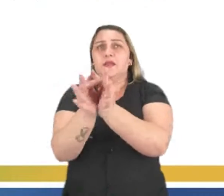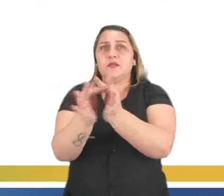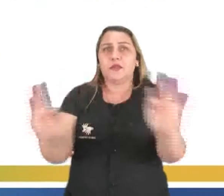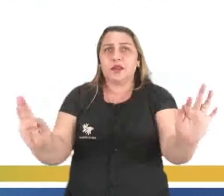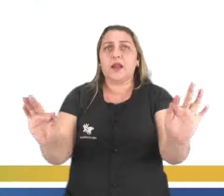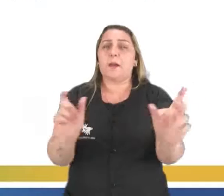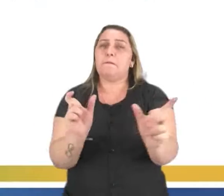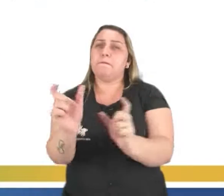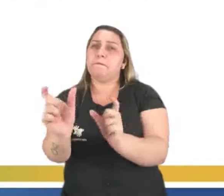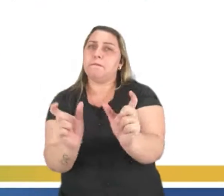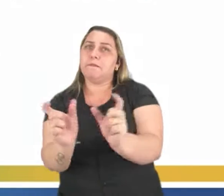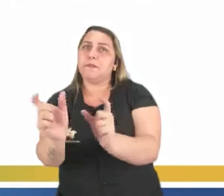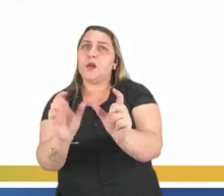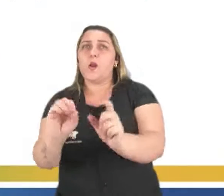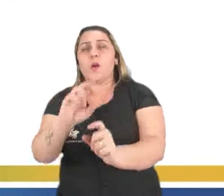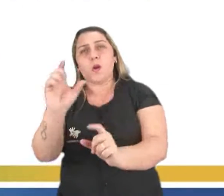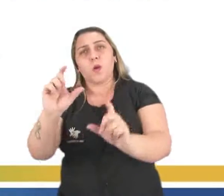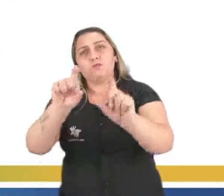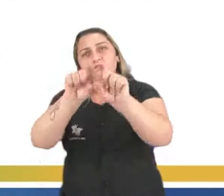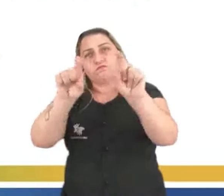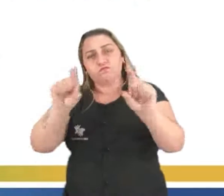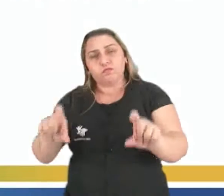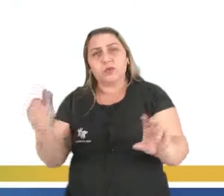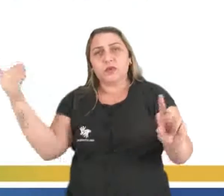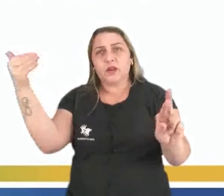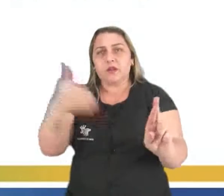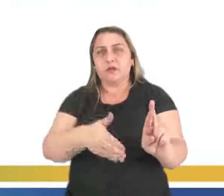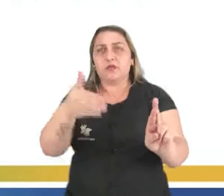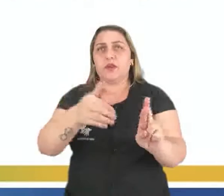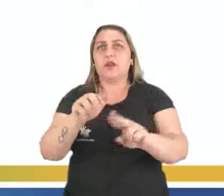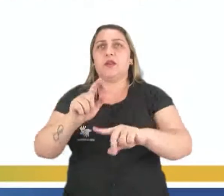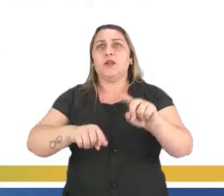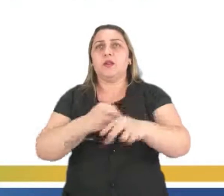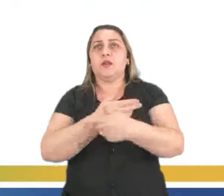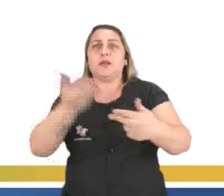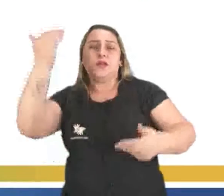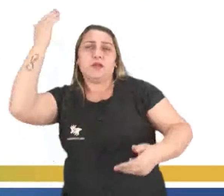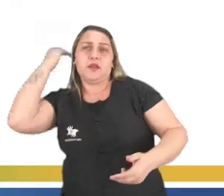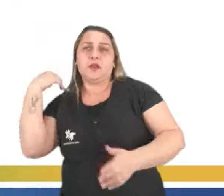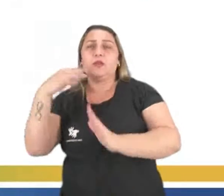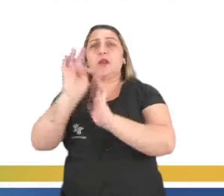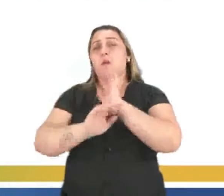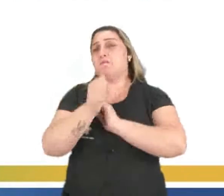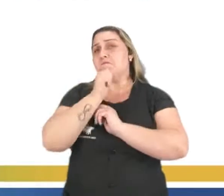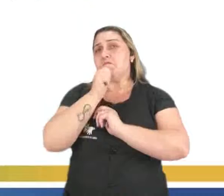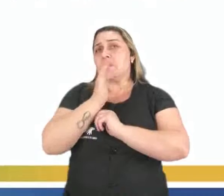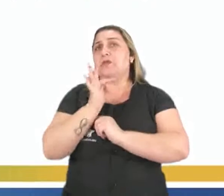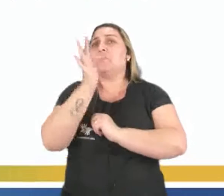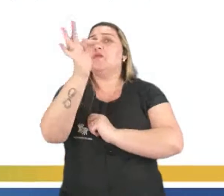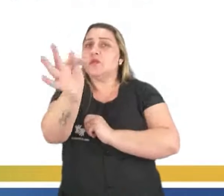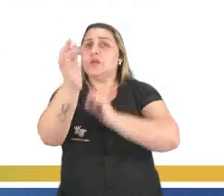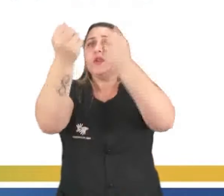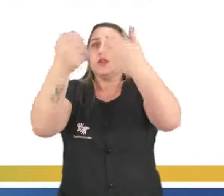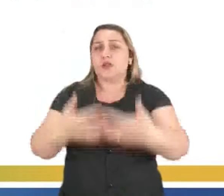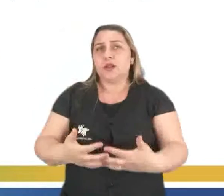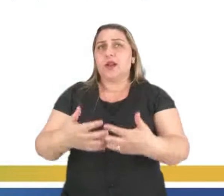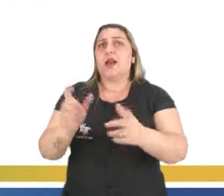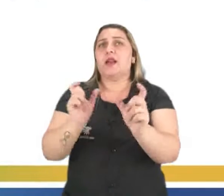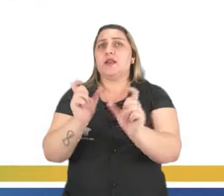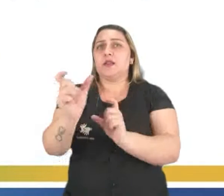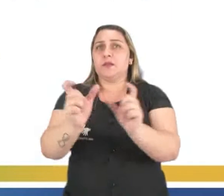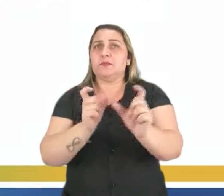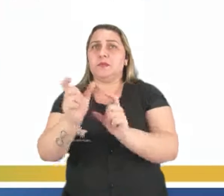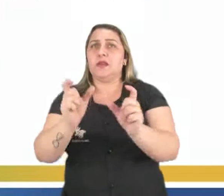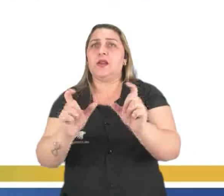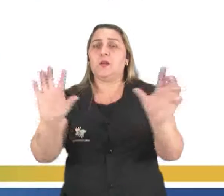frases, qualquer palavra ou expressão que se refere a coisas passadas no texto ou que ainda serão ditas. São as palavras que